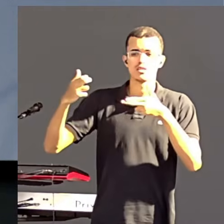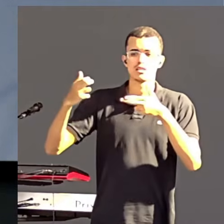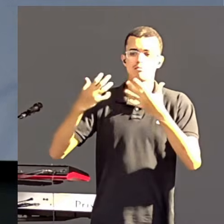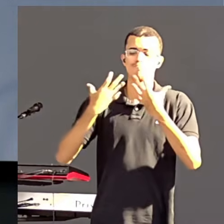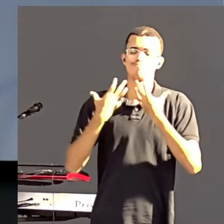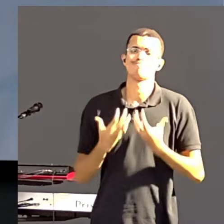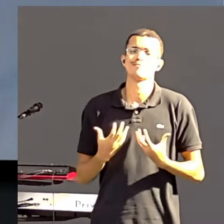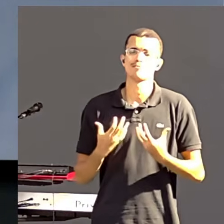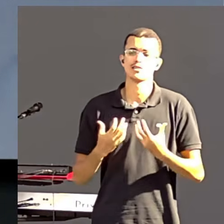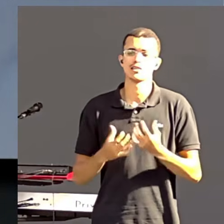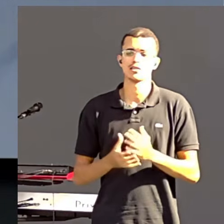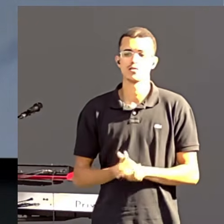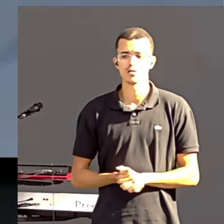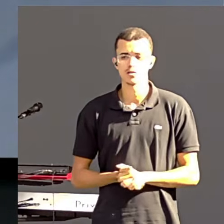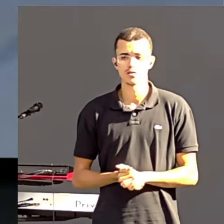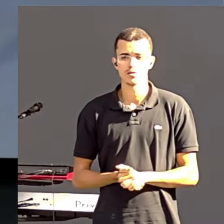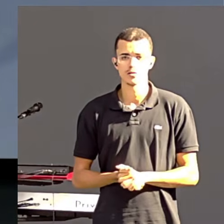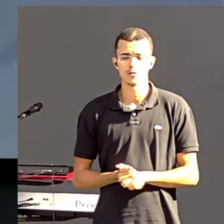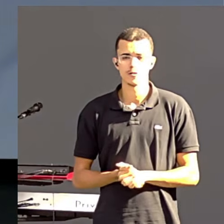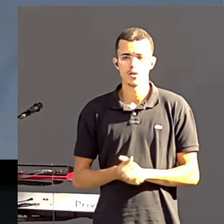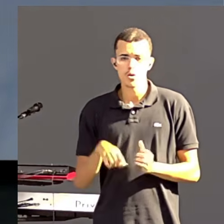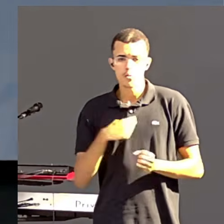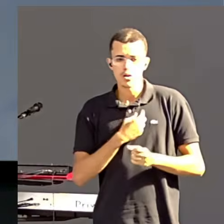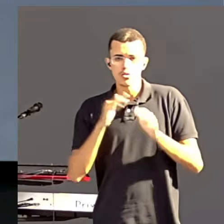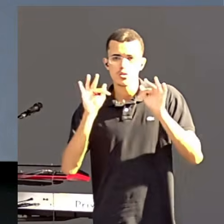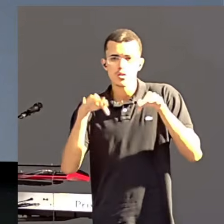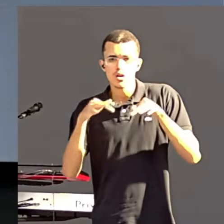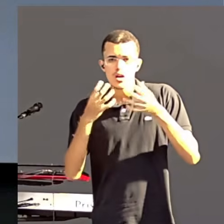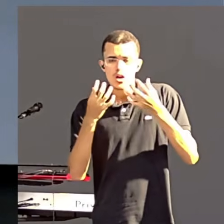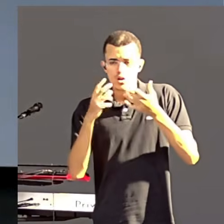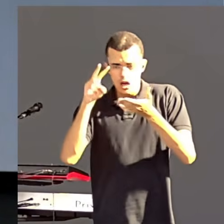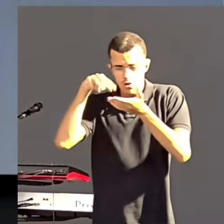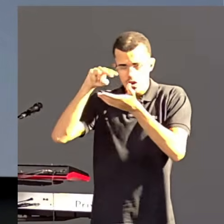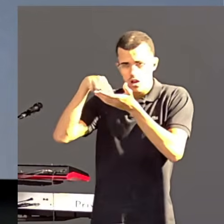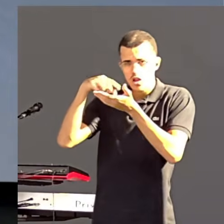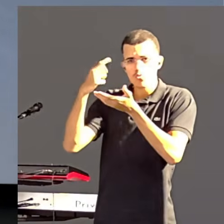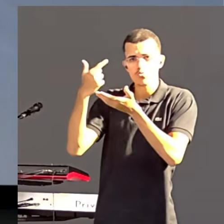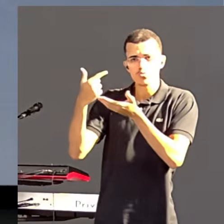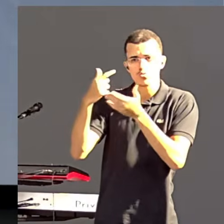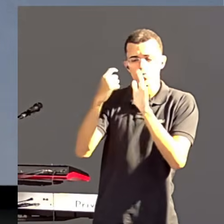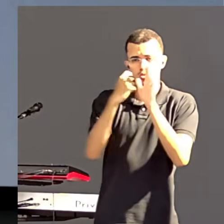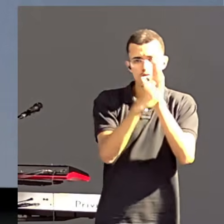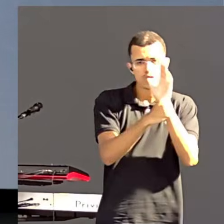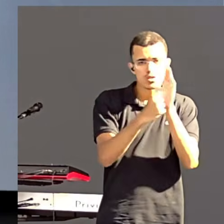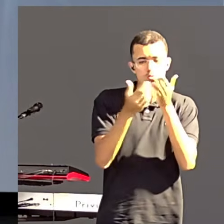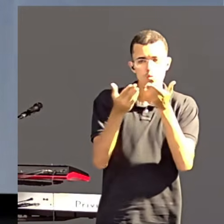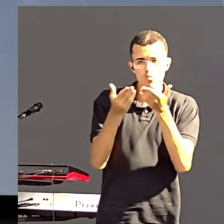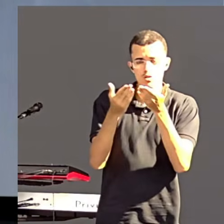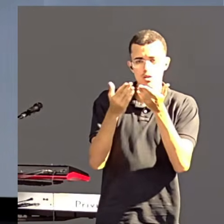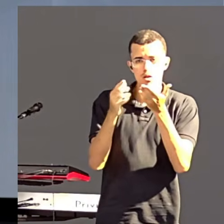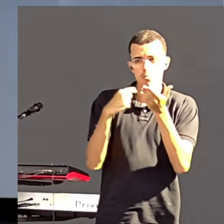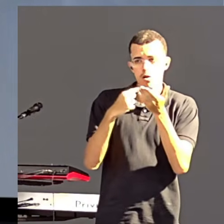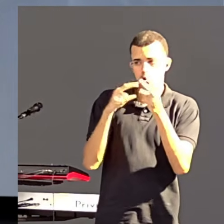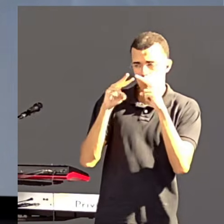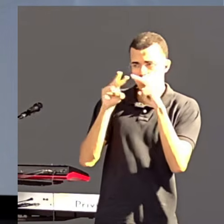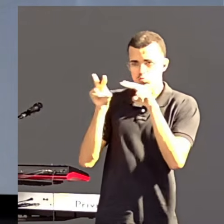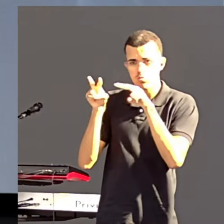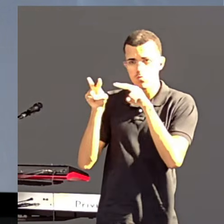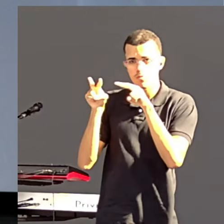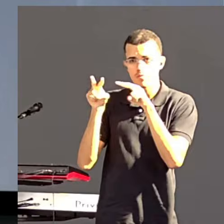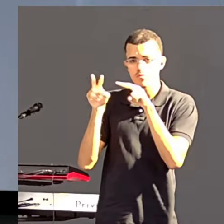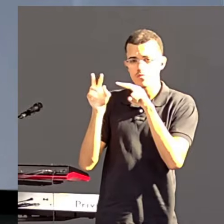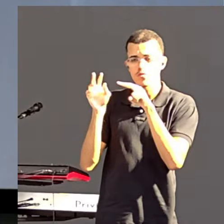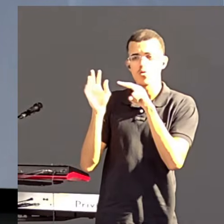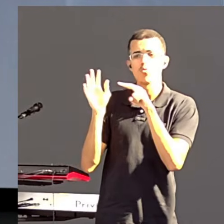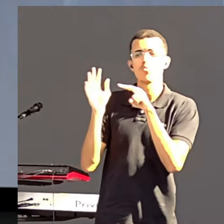cansaço. Para a gente encerrar, eu quero ler esses 2 versículos com você, para a gente ver o momento